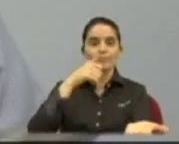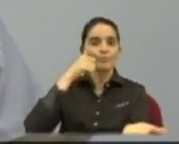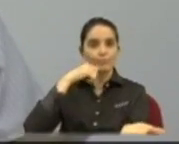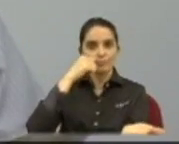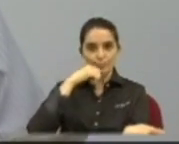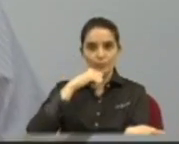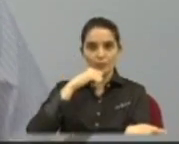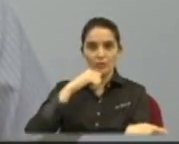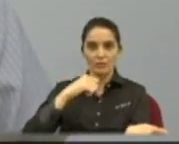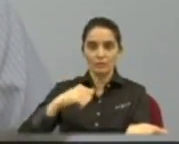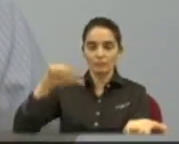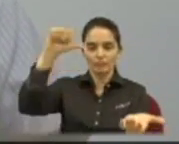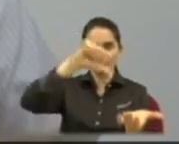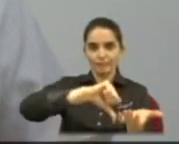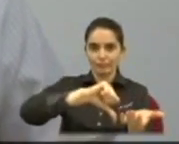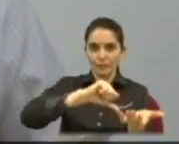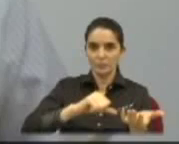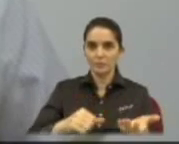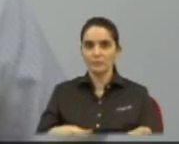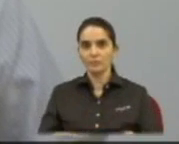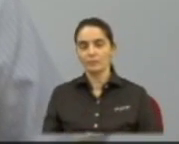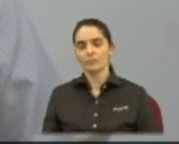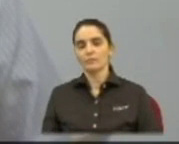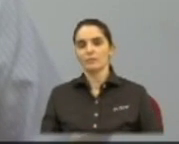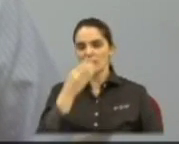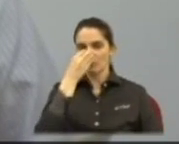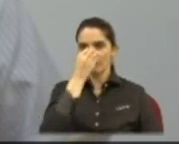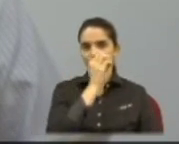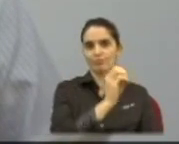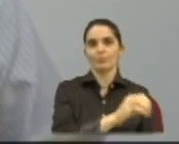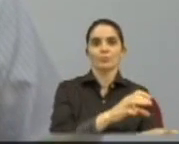tratadas dessa forma, porque a gente pensa